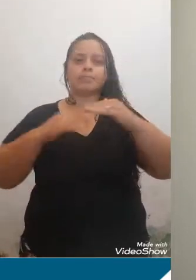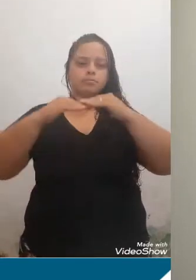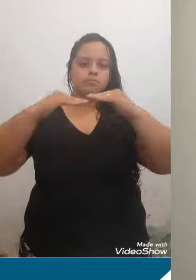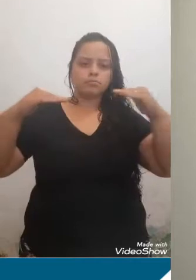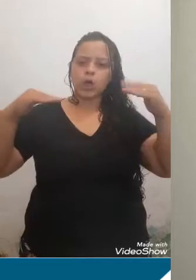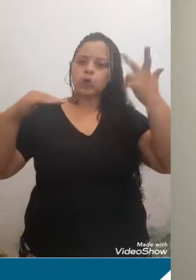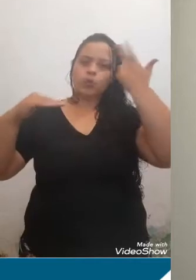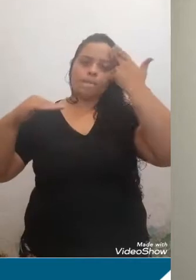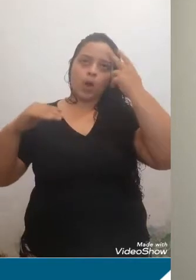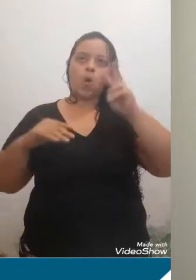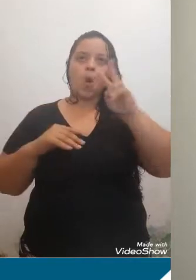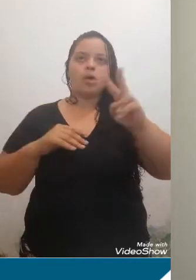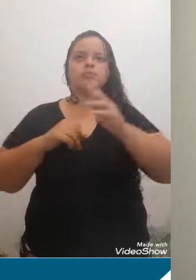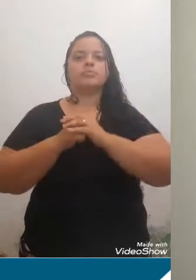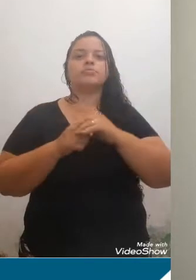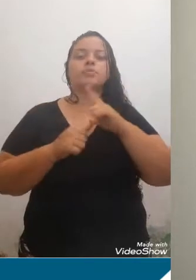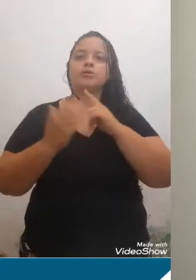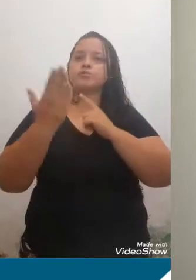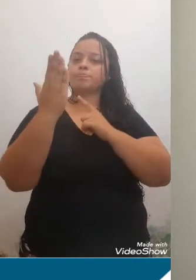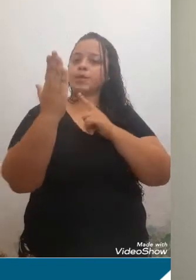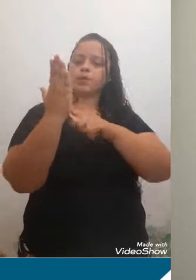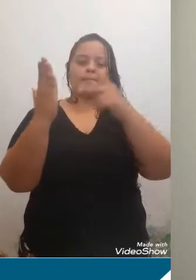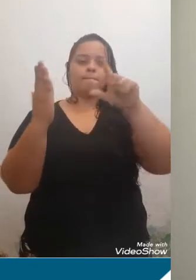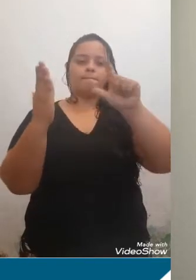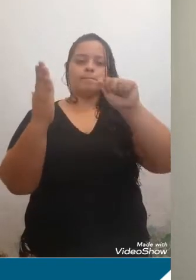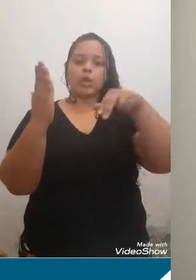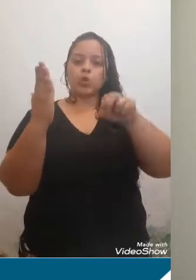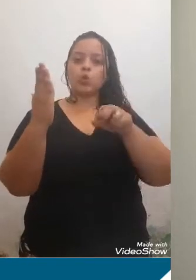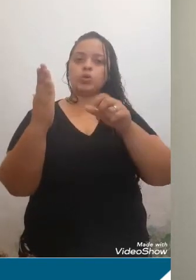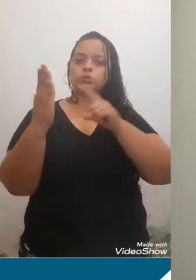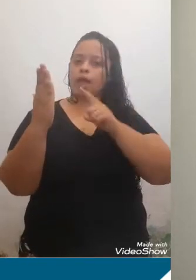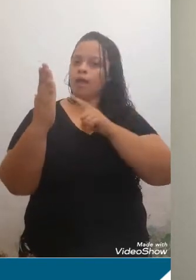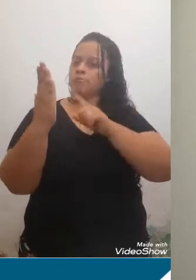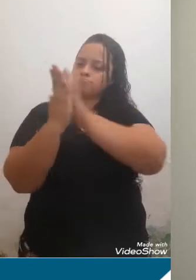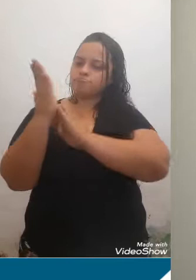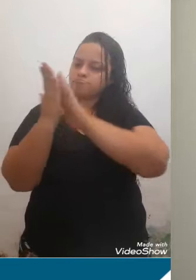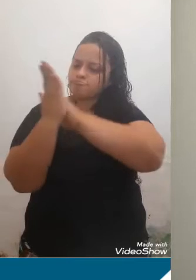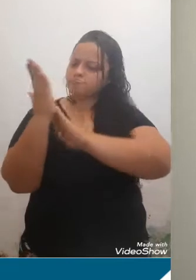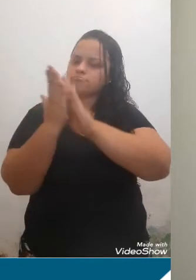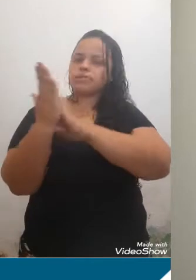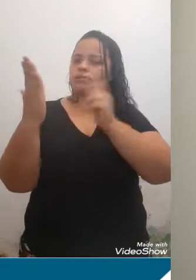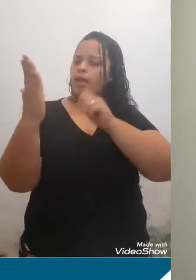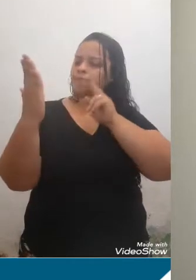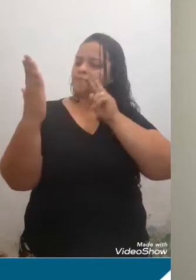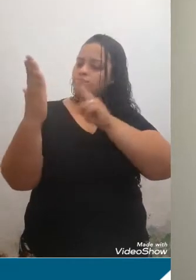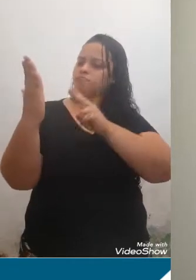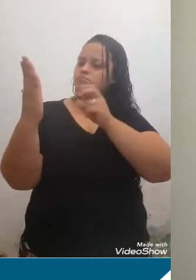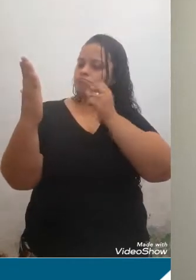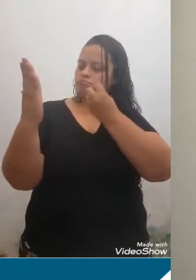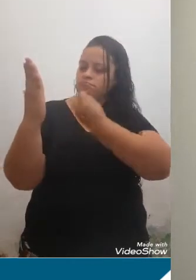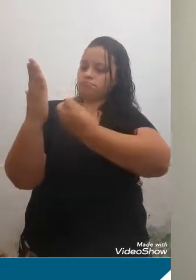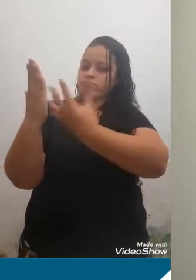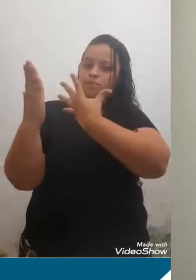relação à reta normal. Beleza? Espelhos planos. É uma superfície plana, perfeitamente polida, capaz de refletir